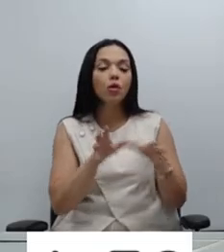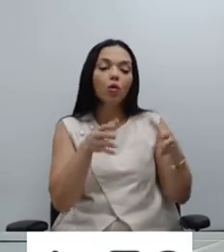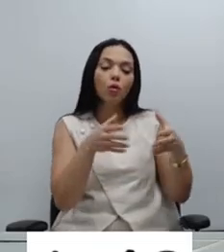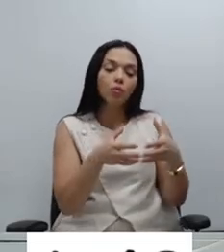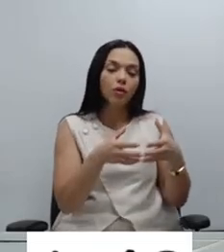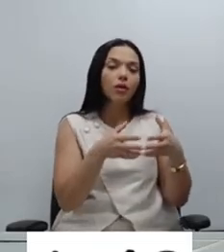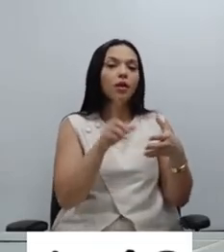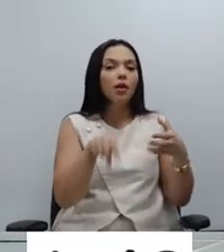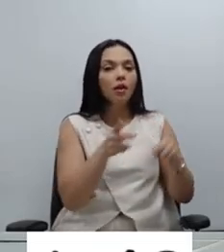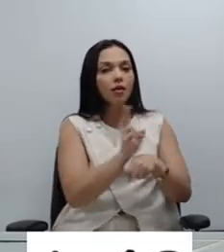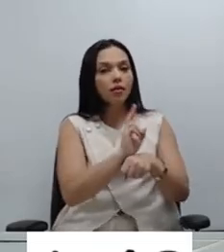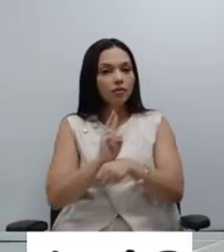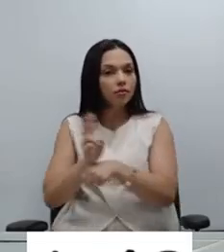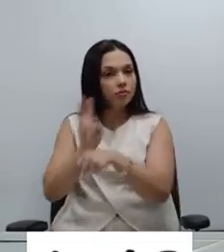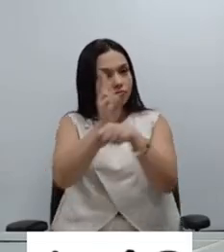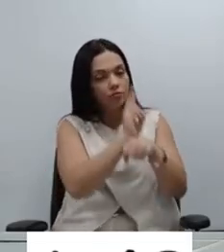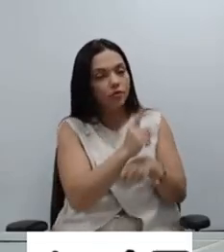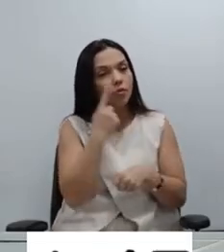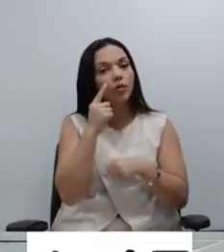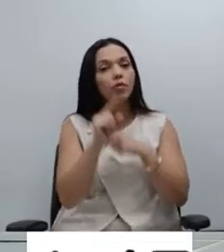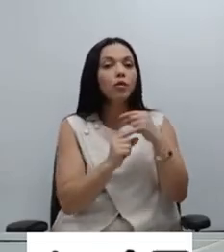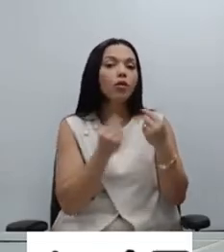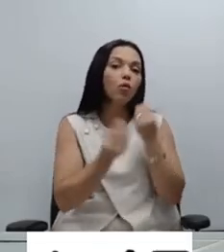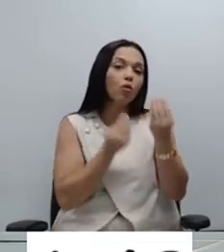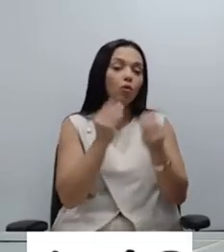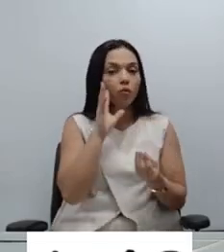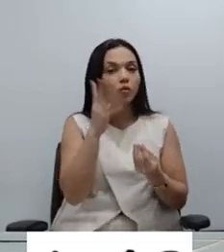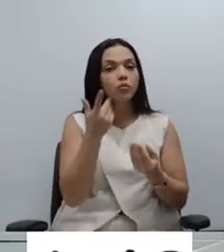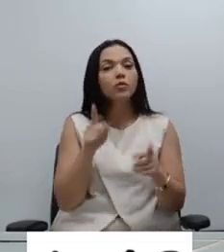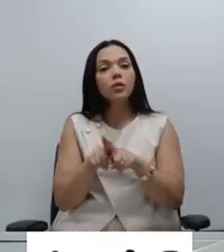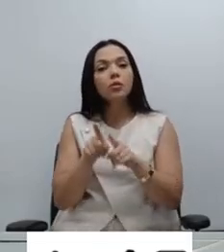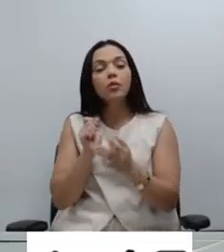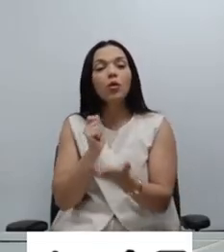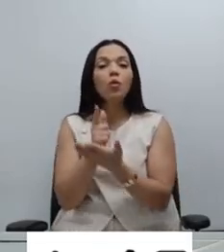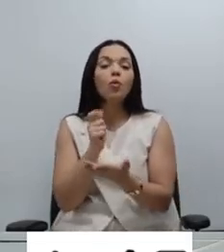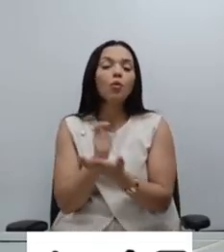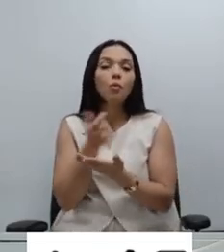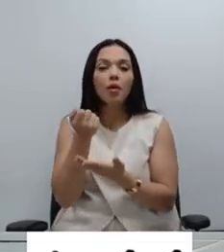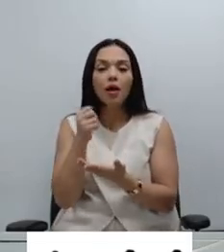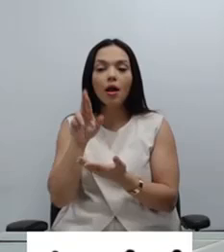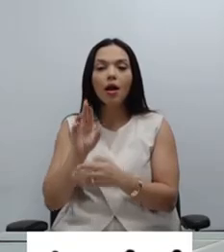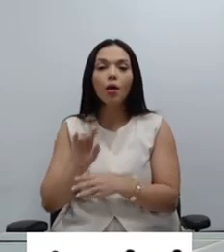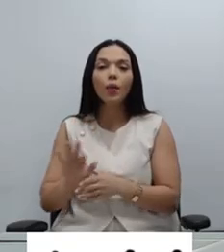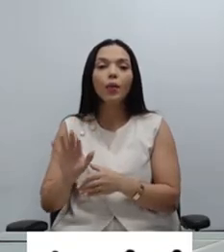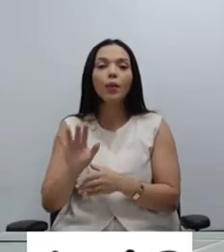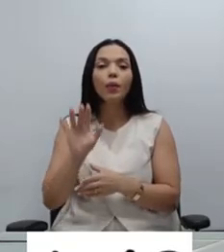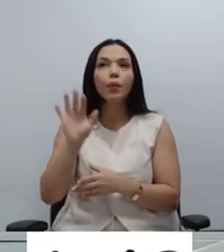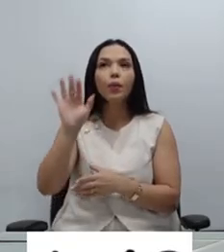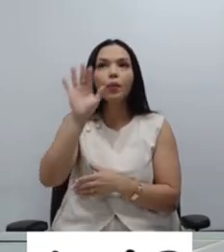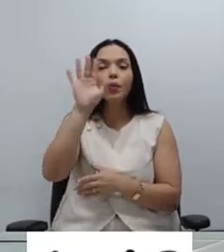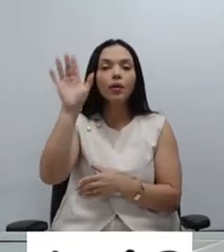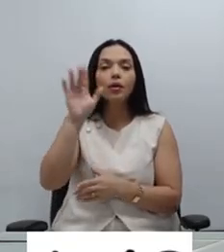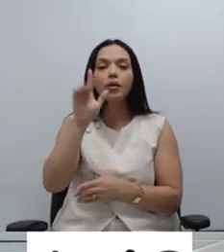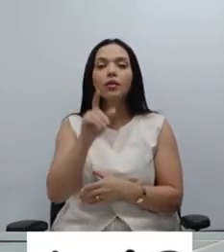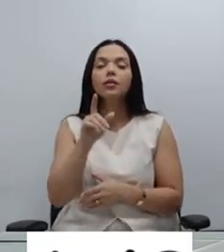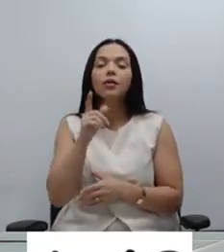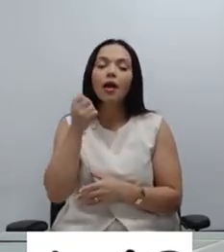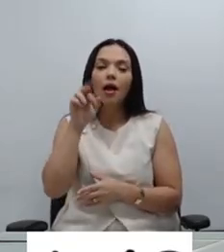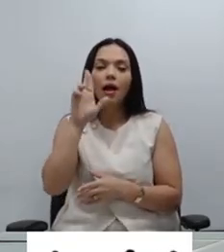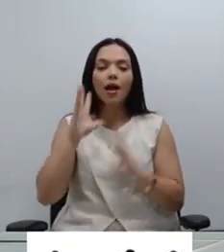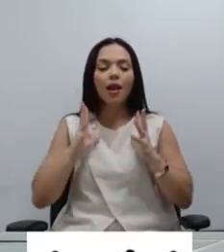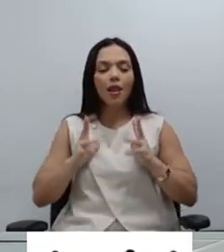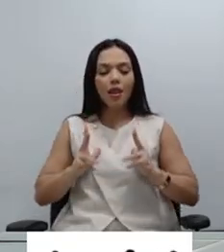de monitoramento da situação e autorização para a compra emergencial de umidificadores com verba das unidades de adiantamento, verbo de adiantamento